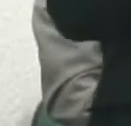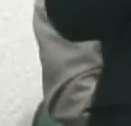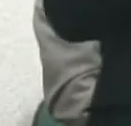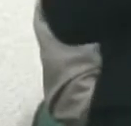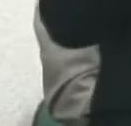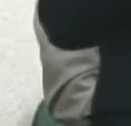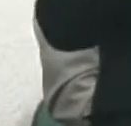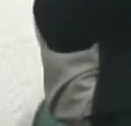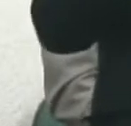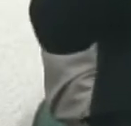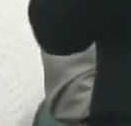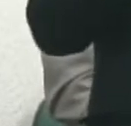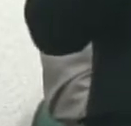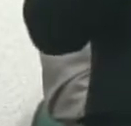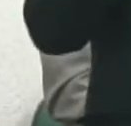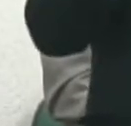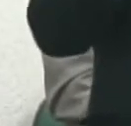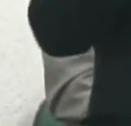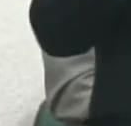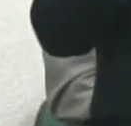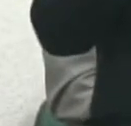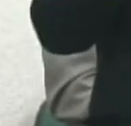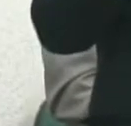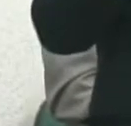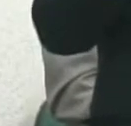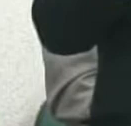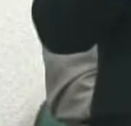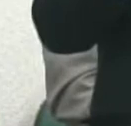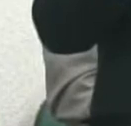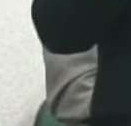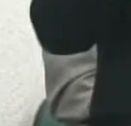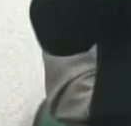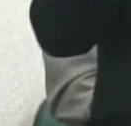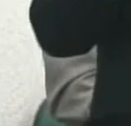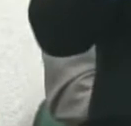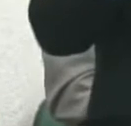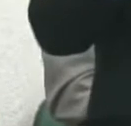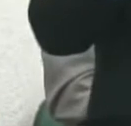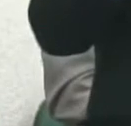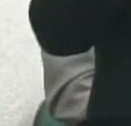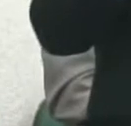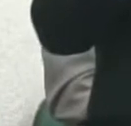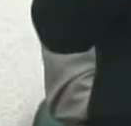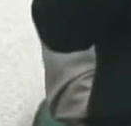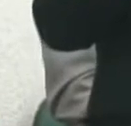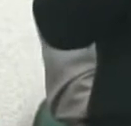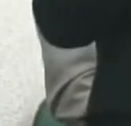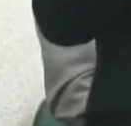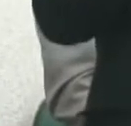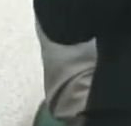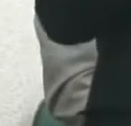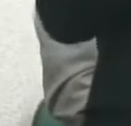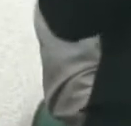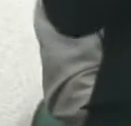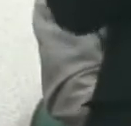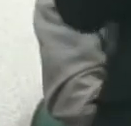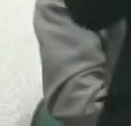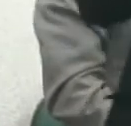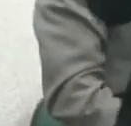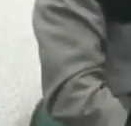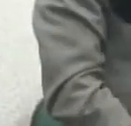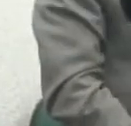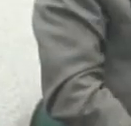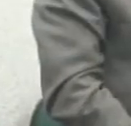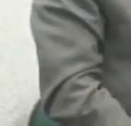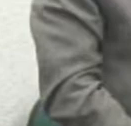é um problema muito sério Mas que Jesus tem a solução nessa noite se alguém tem